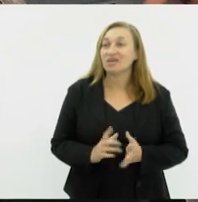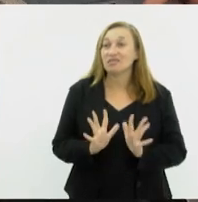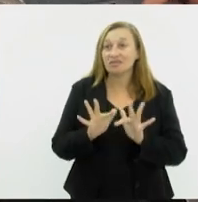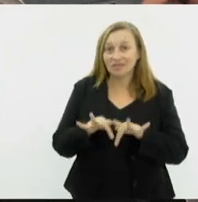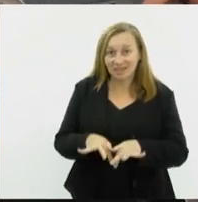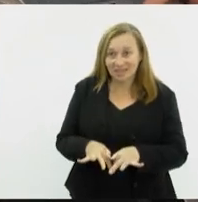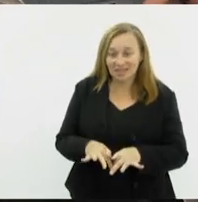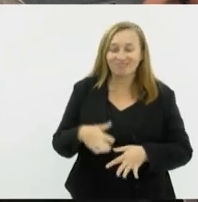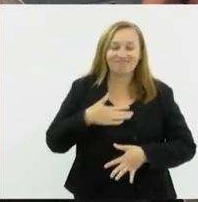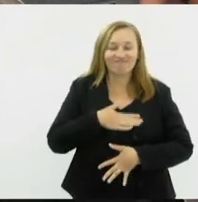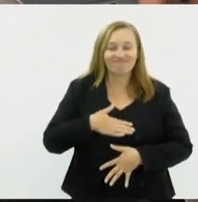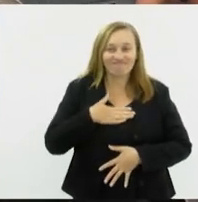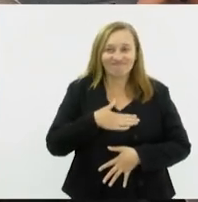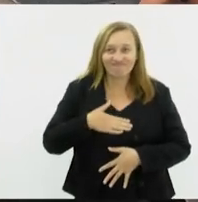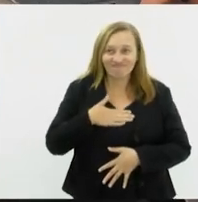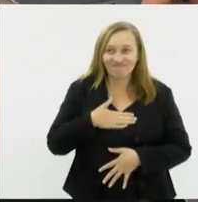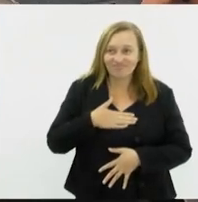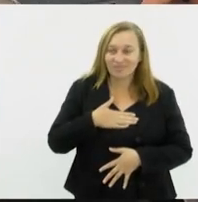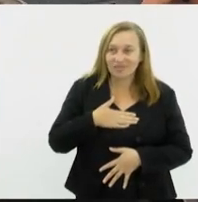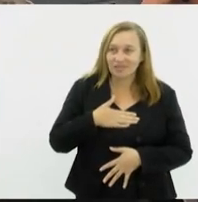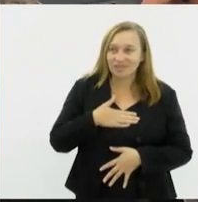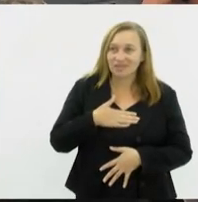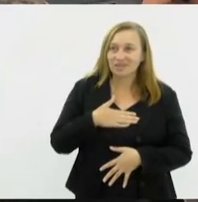Finalizando, gostaria de...